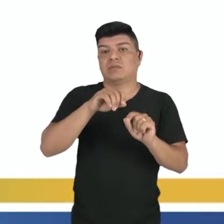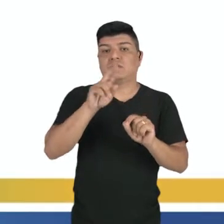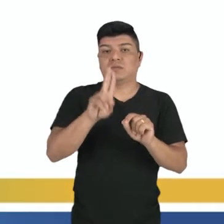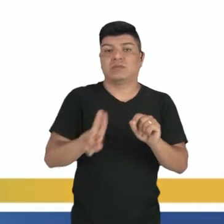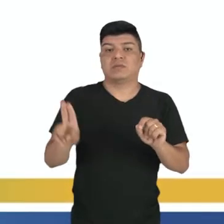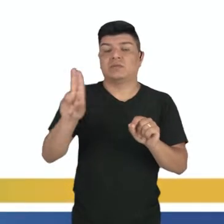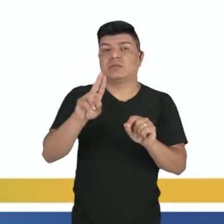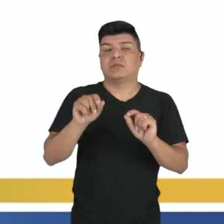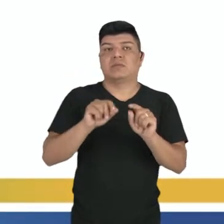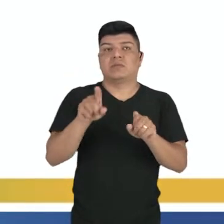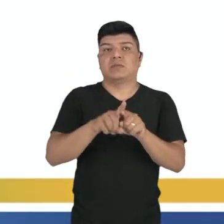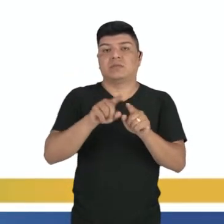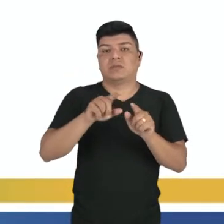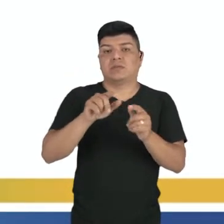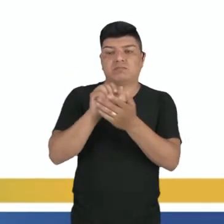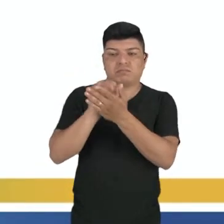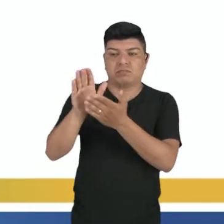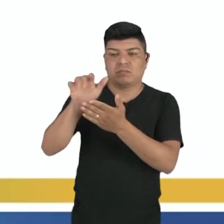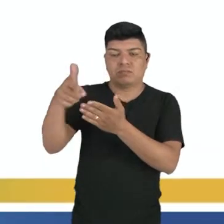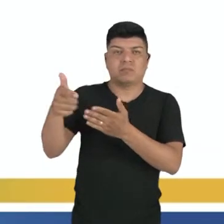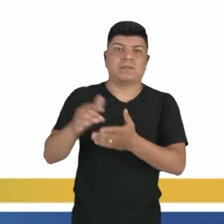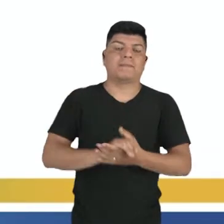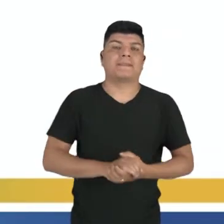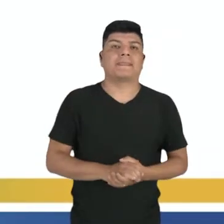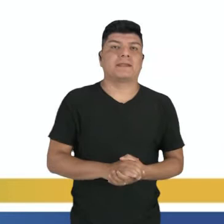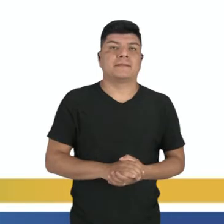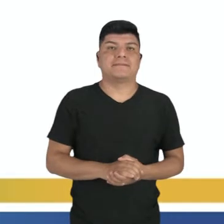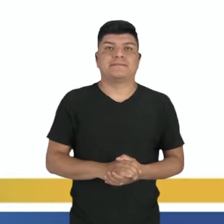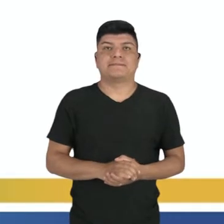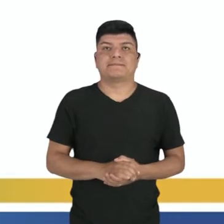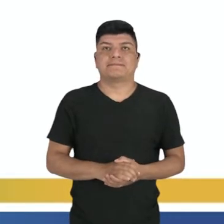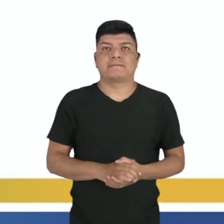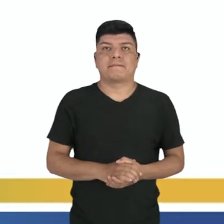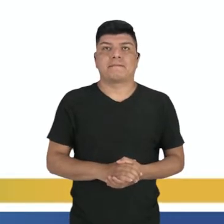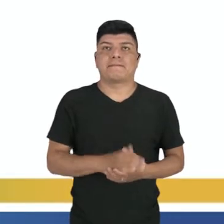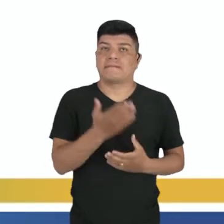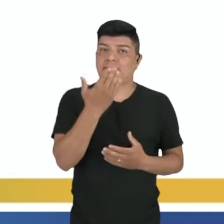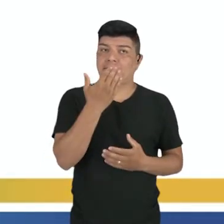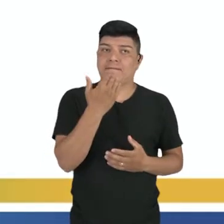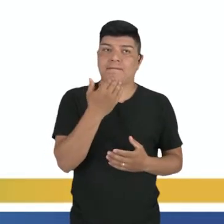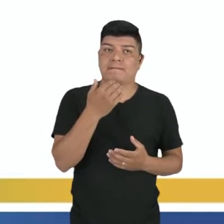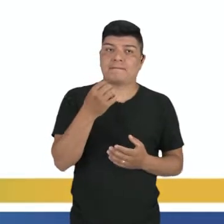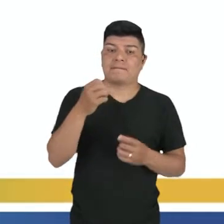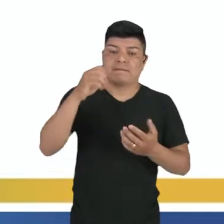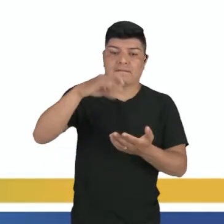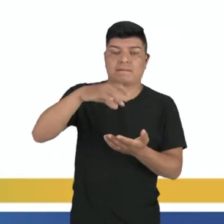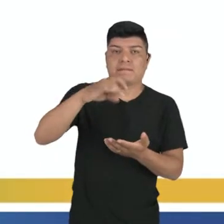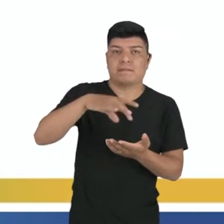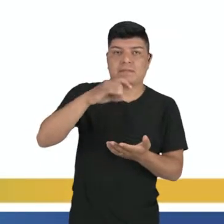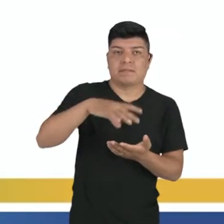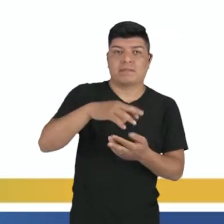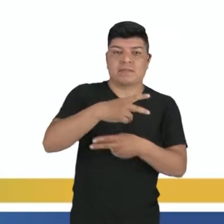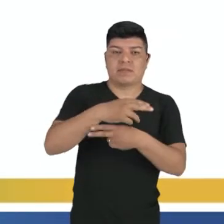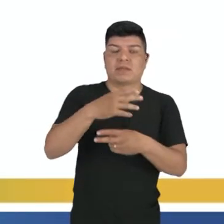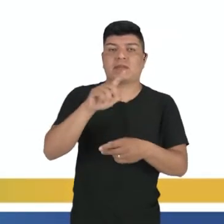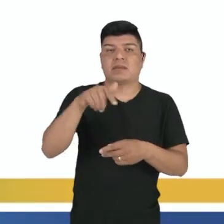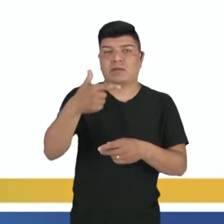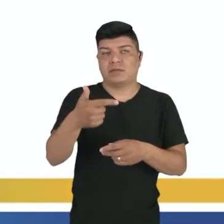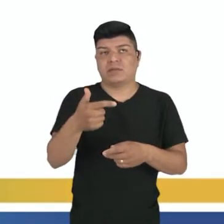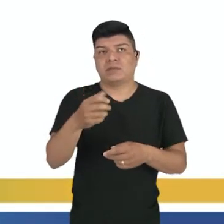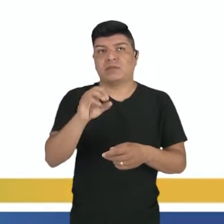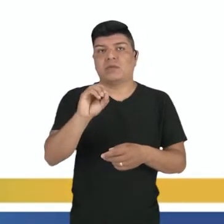ser digerido e aquele que não é acaba sendo descartado. Alimenta-se então de restos orgânicos ou